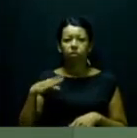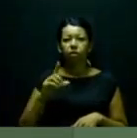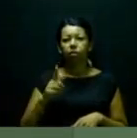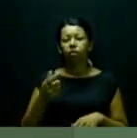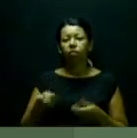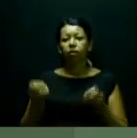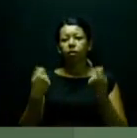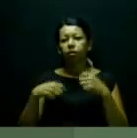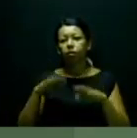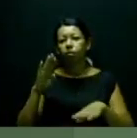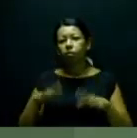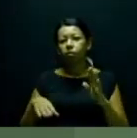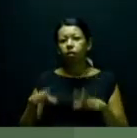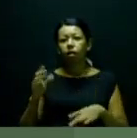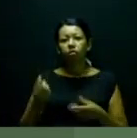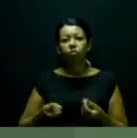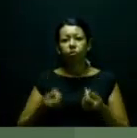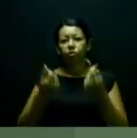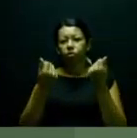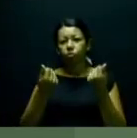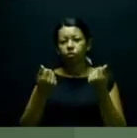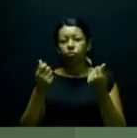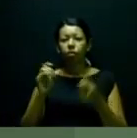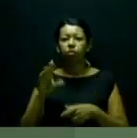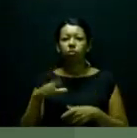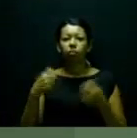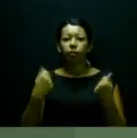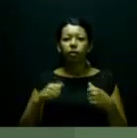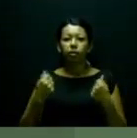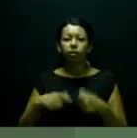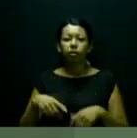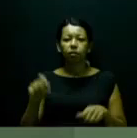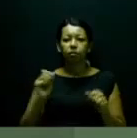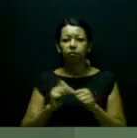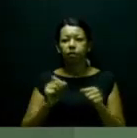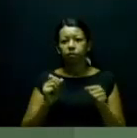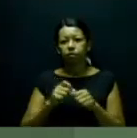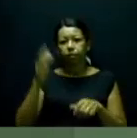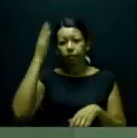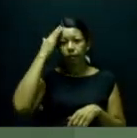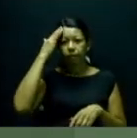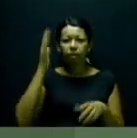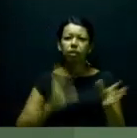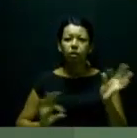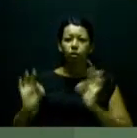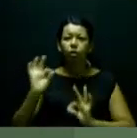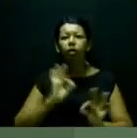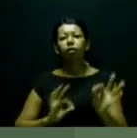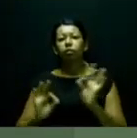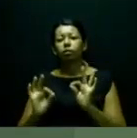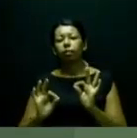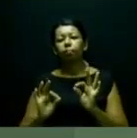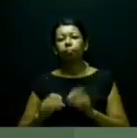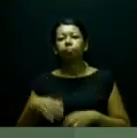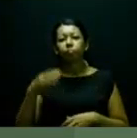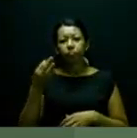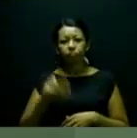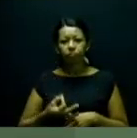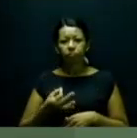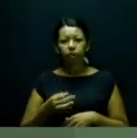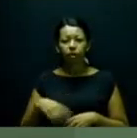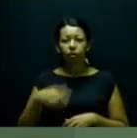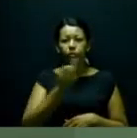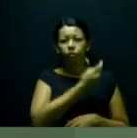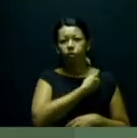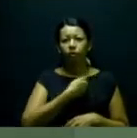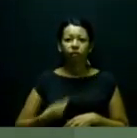vai gerar qualquer tipo de custo. Apenas é preciso você fazer o quê? Saber se organizar. É que é lógico, o